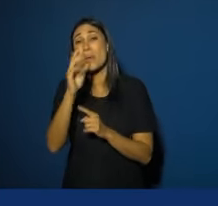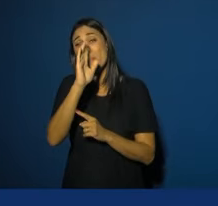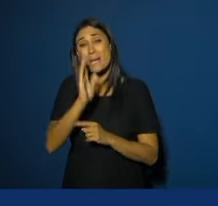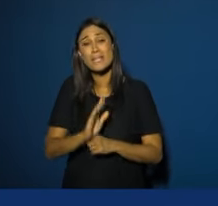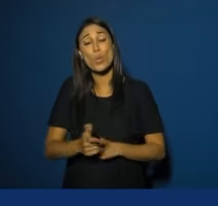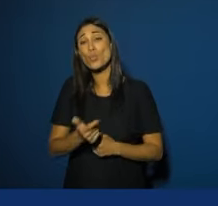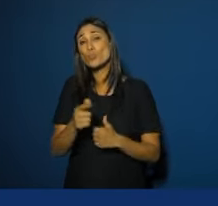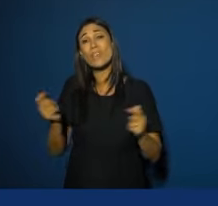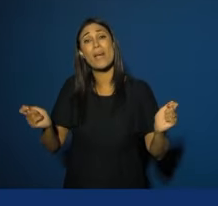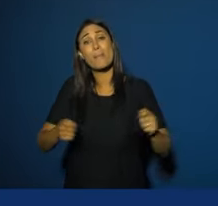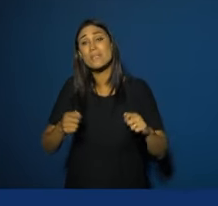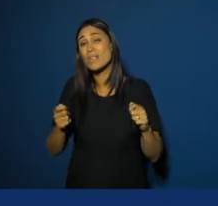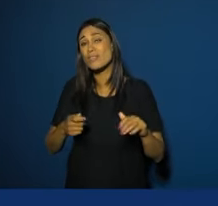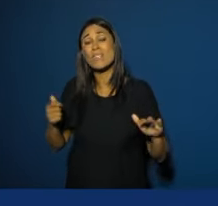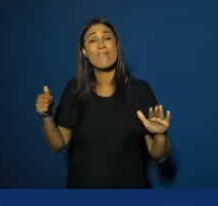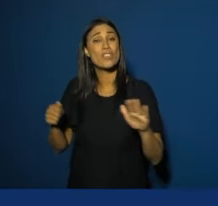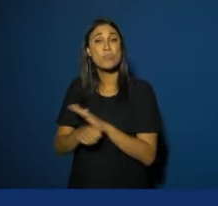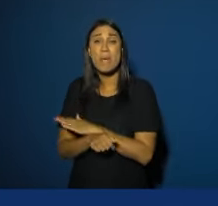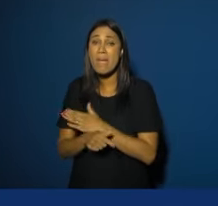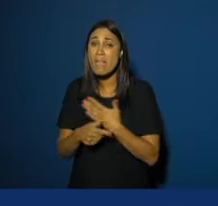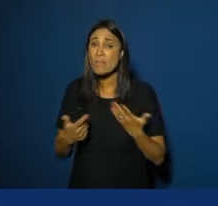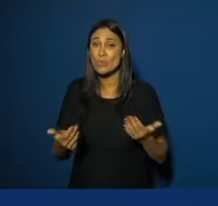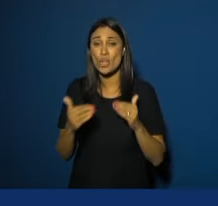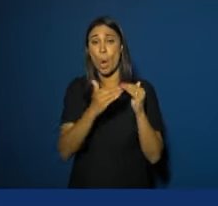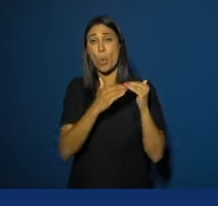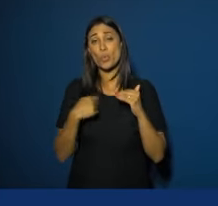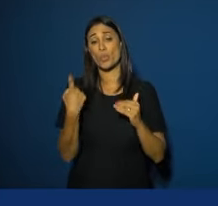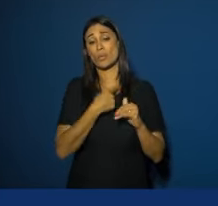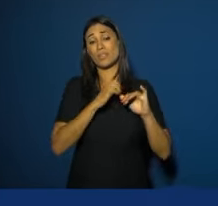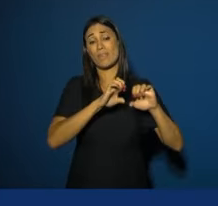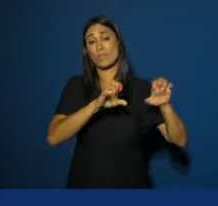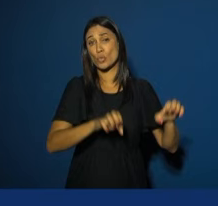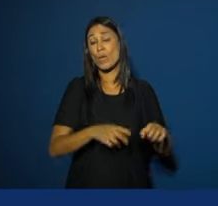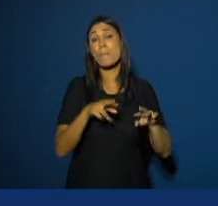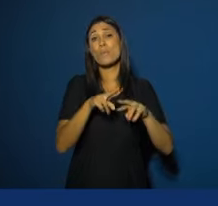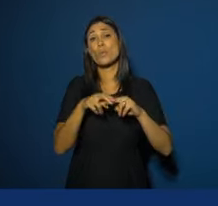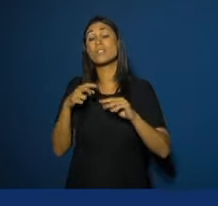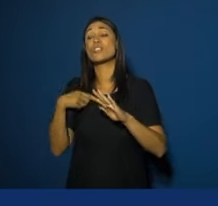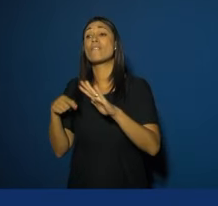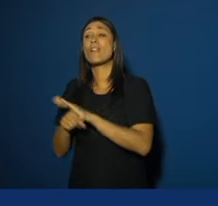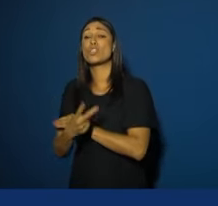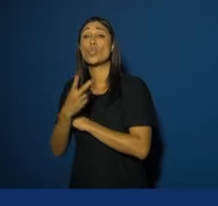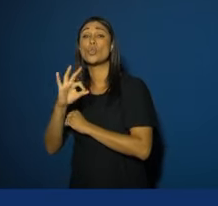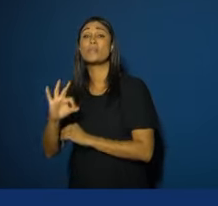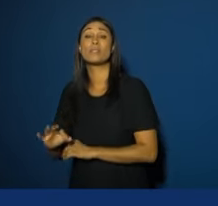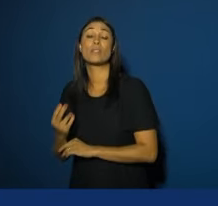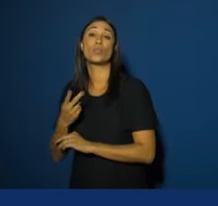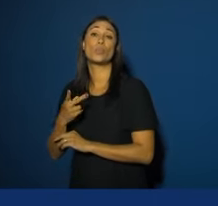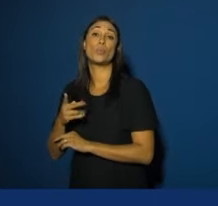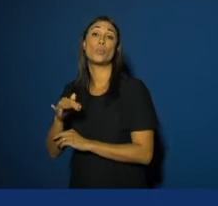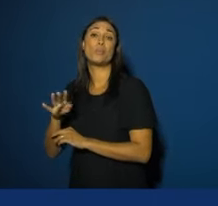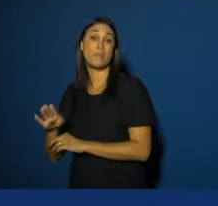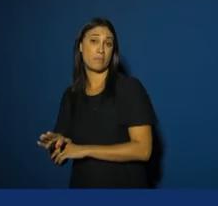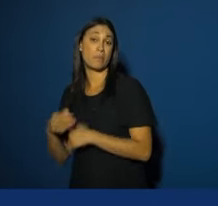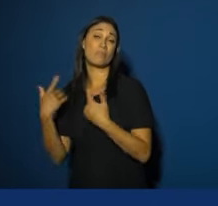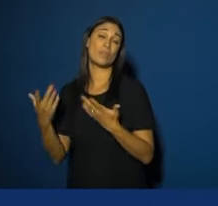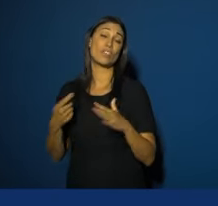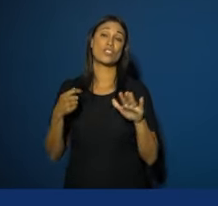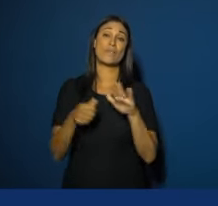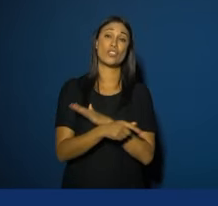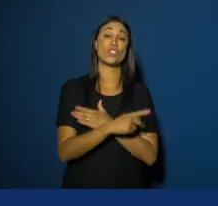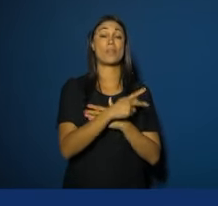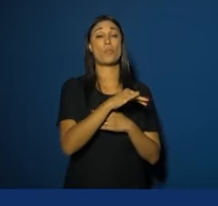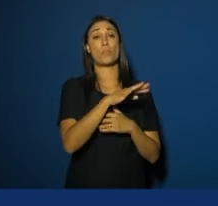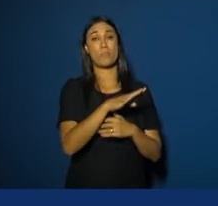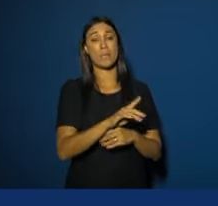capacidade de fazer investimento na necessidade da nossa infraestrutura por isso que a gente investe dois do PIB a gente investir mais relativamente ao